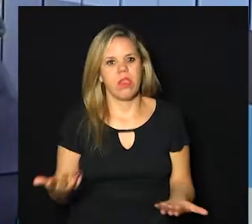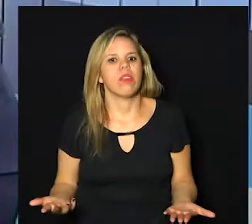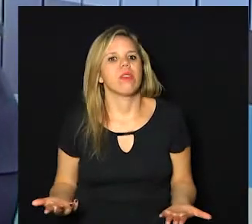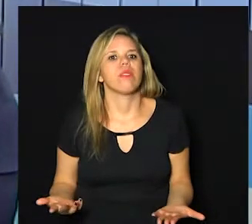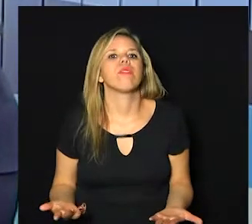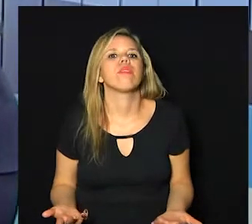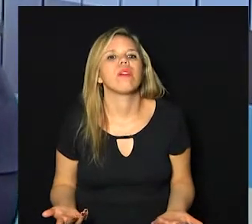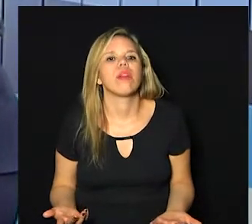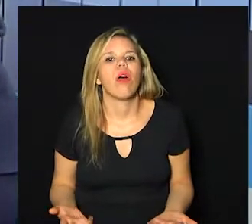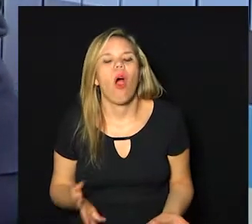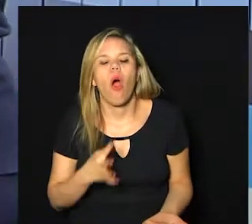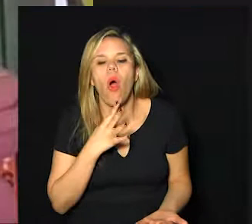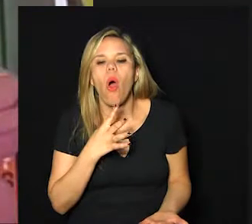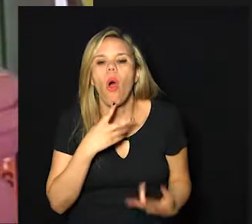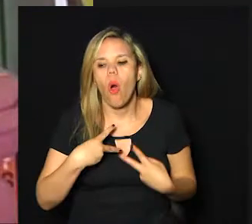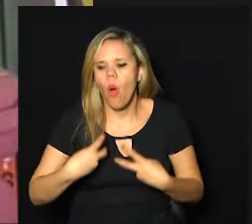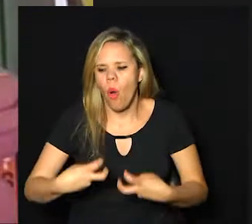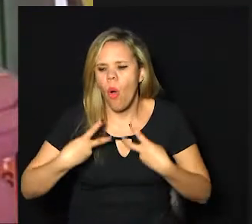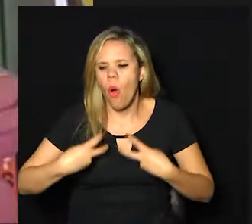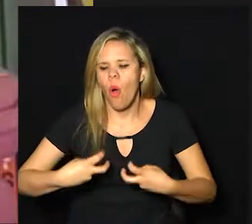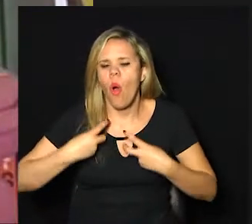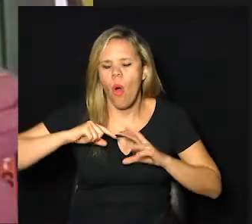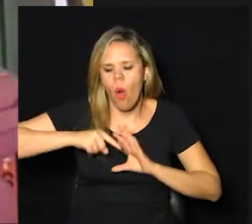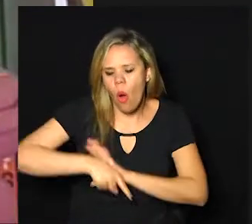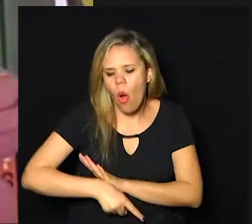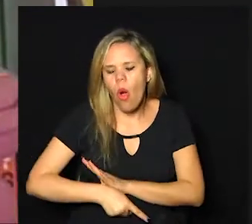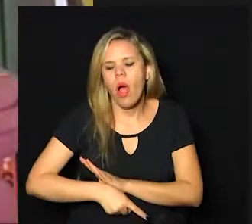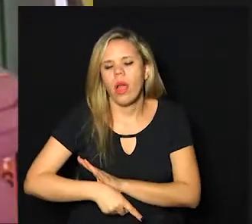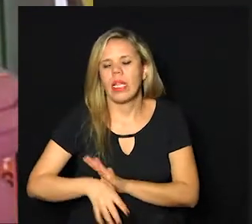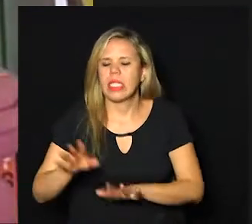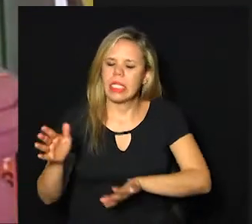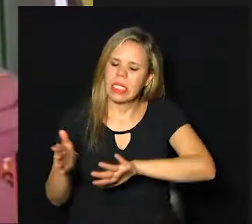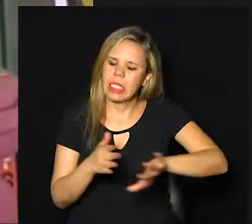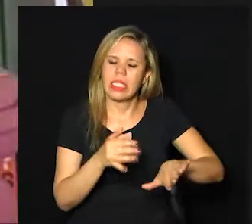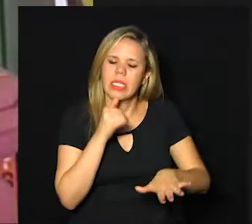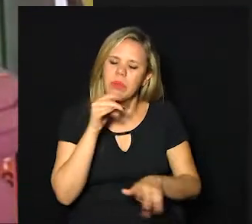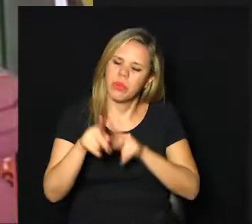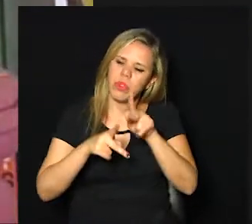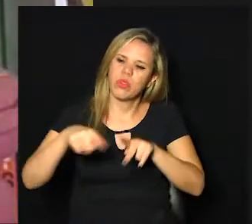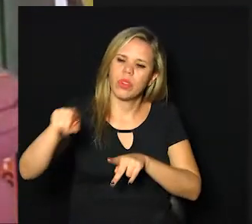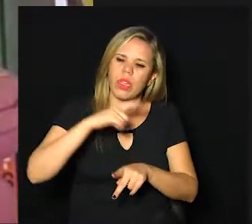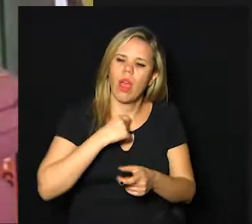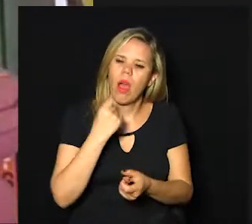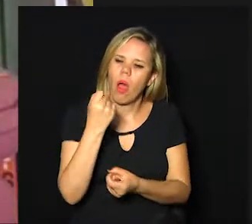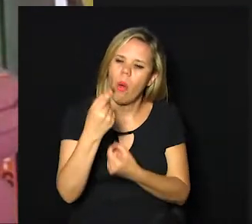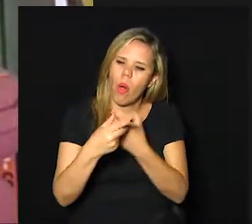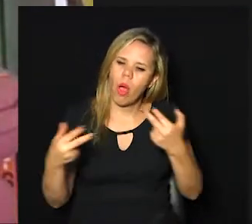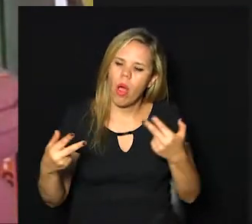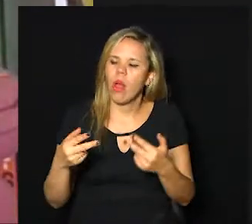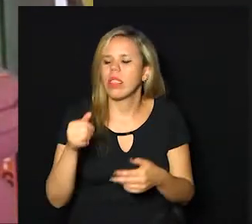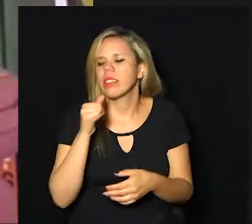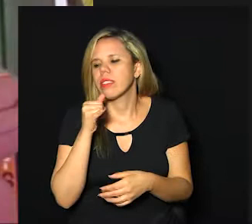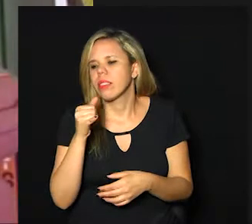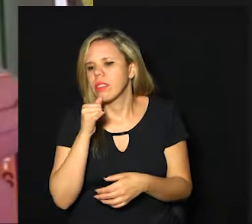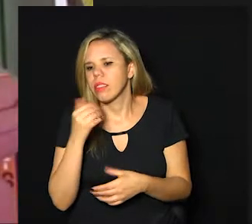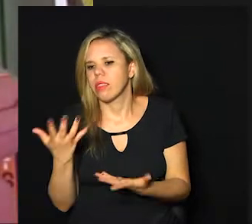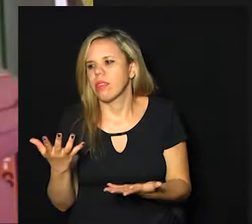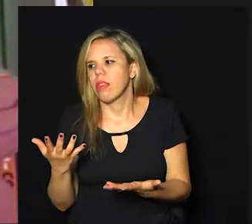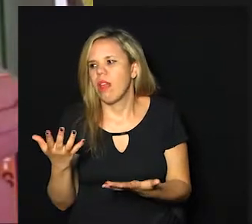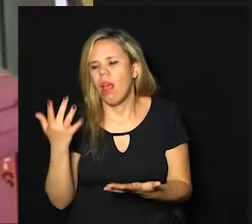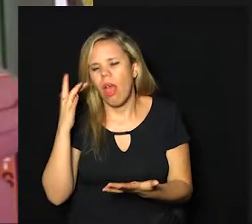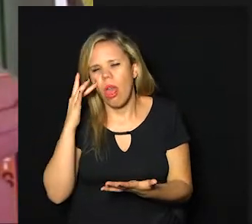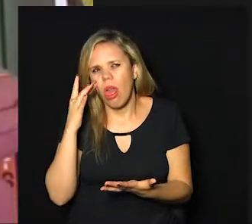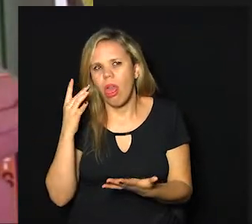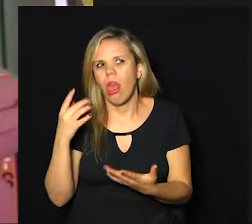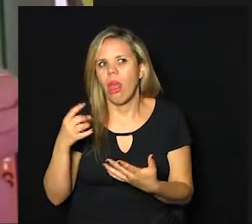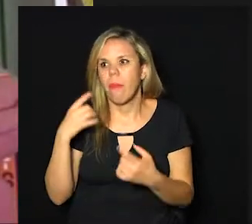O autoconhecimento vem desde... Porque as pessoas elas têm algumas questões principais, né? A questão da morte, a questão